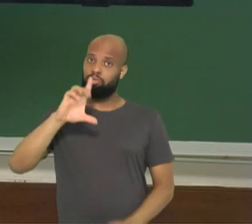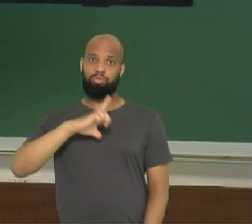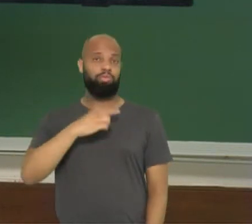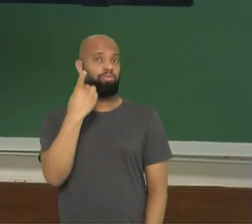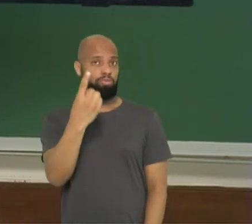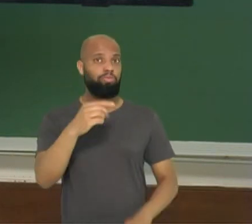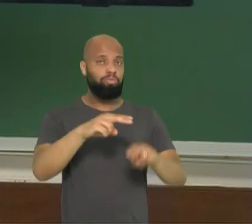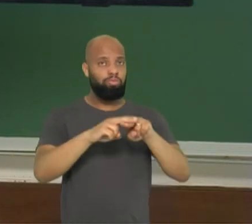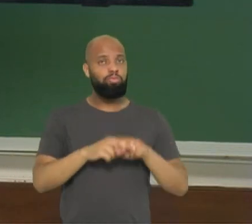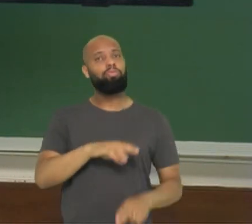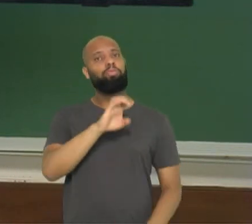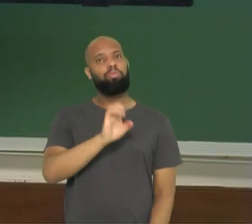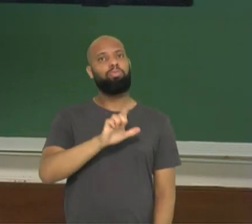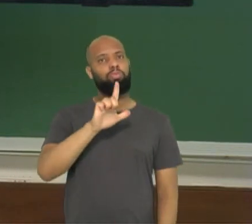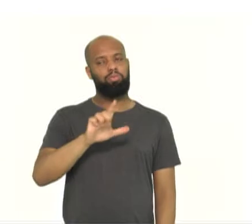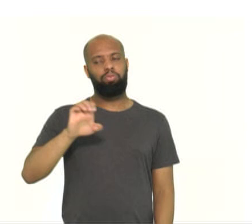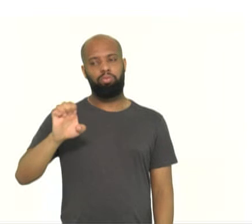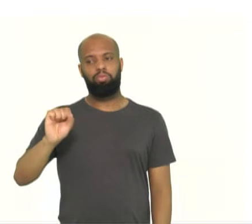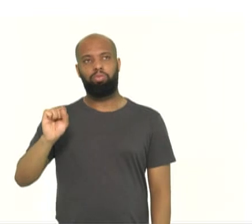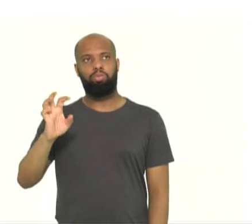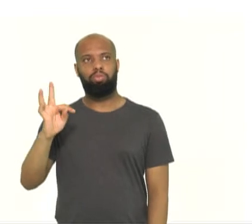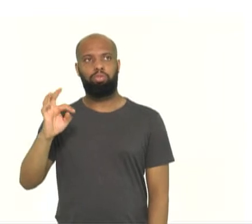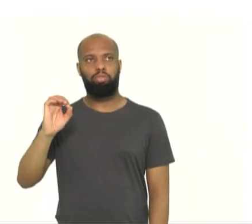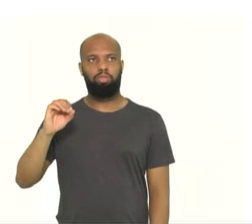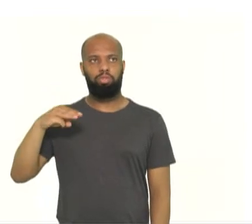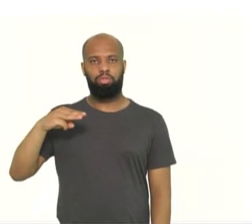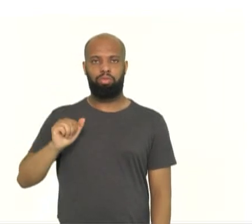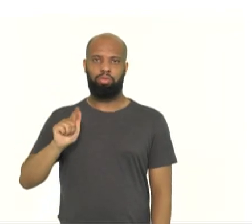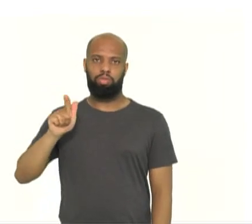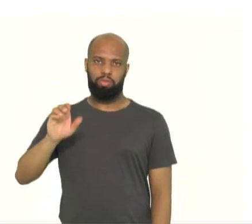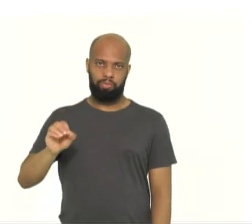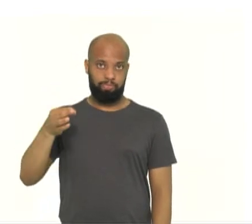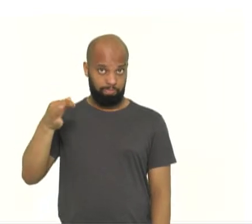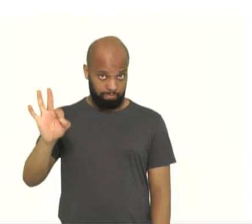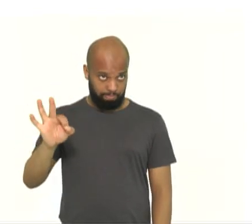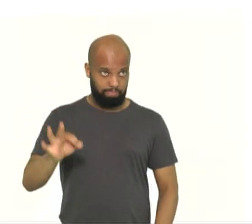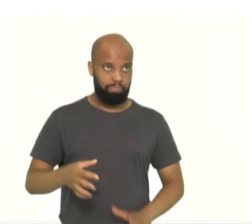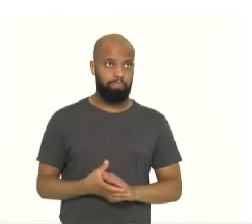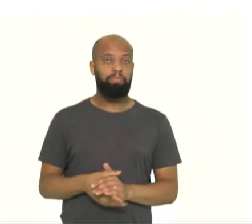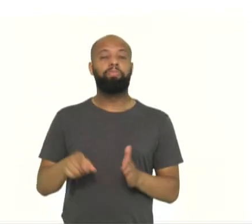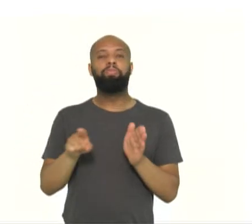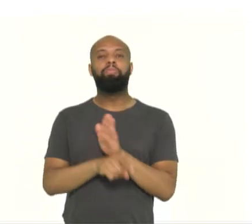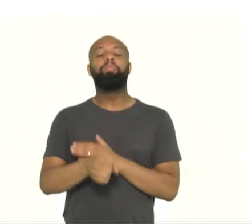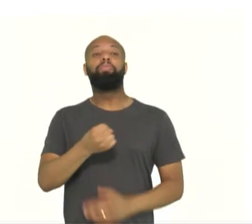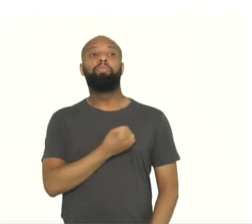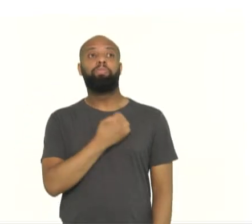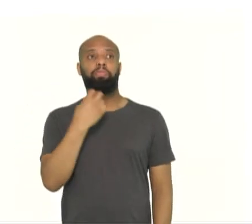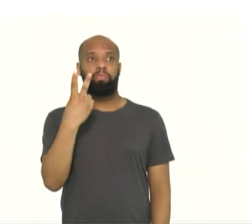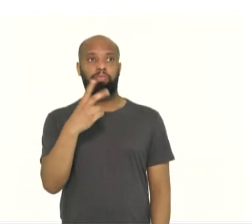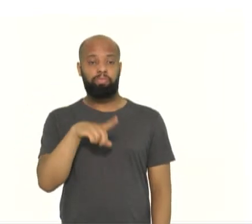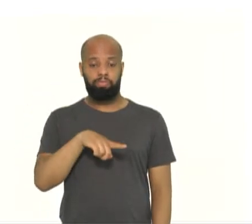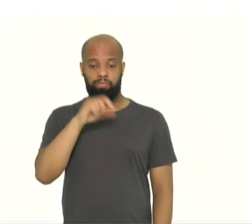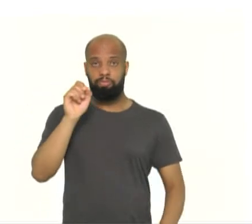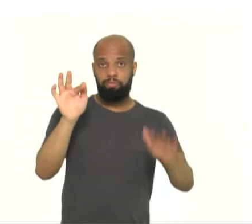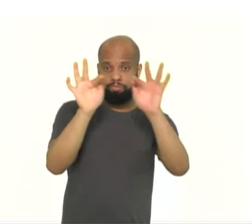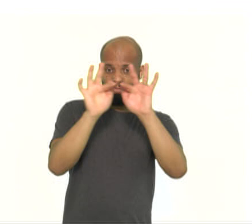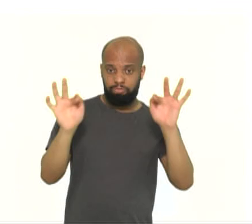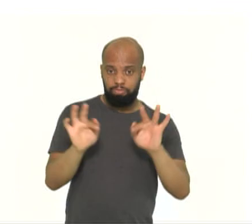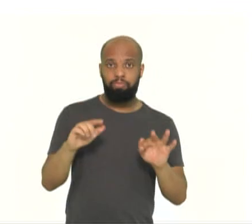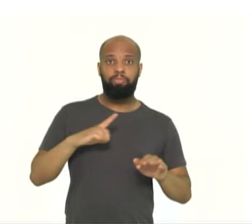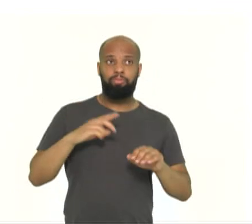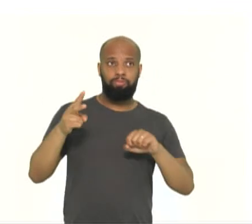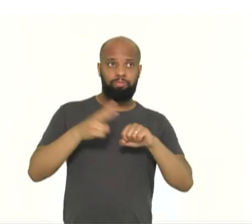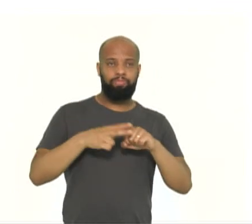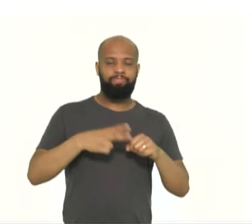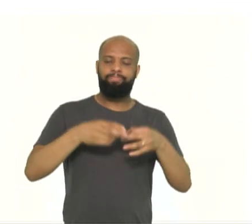Então, el estômago e não sus estômagos, bem? En la 2, señala la frase en que el verbo doler está